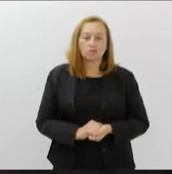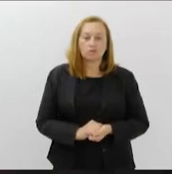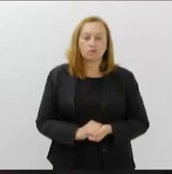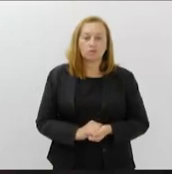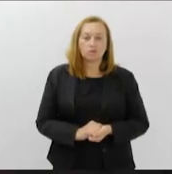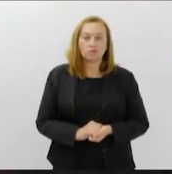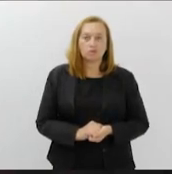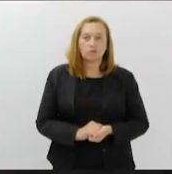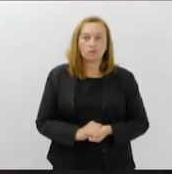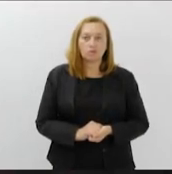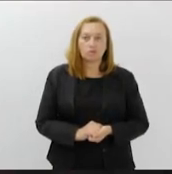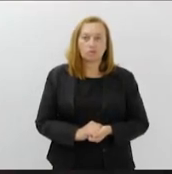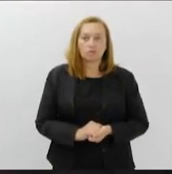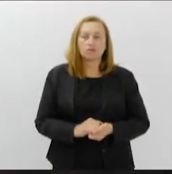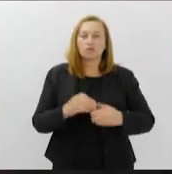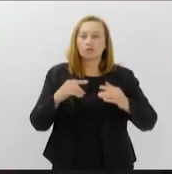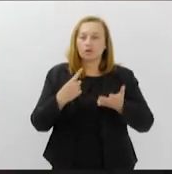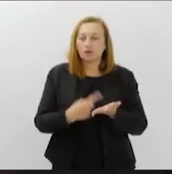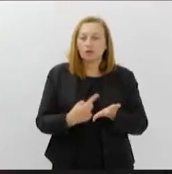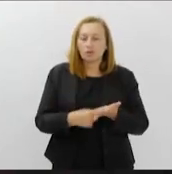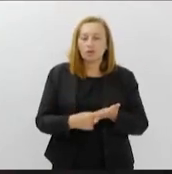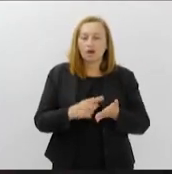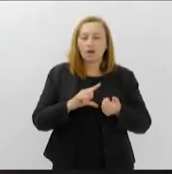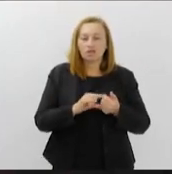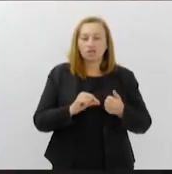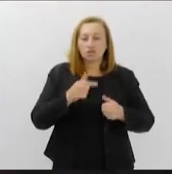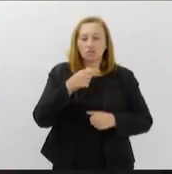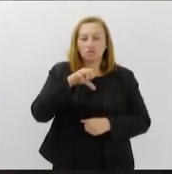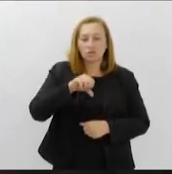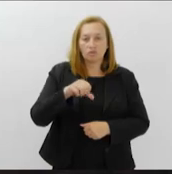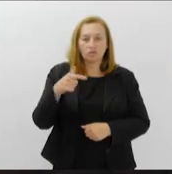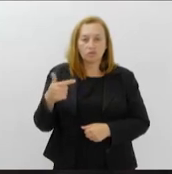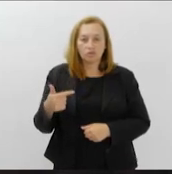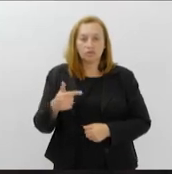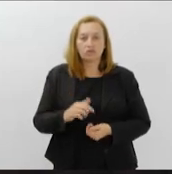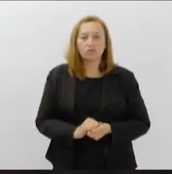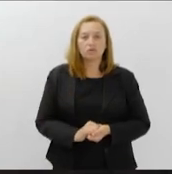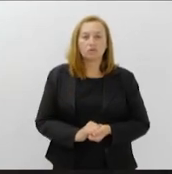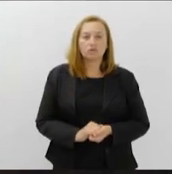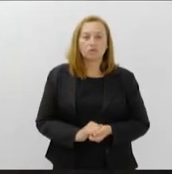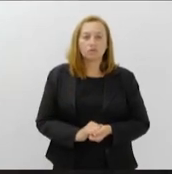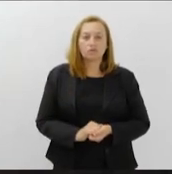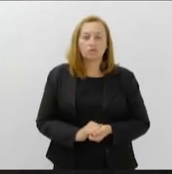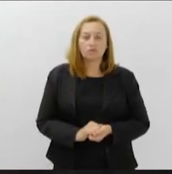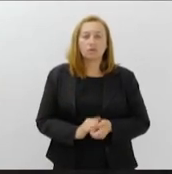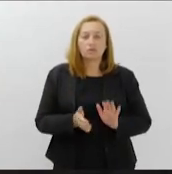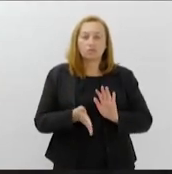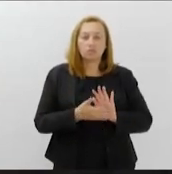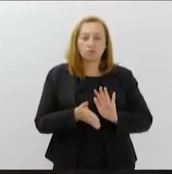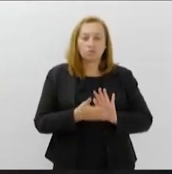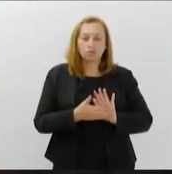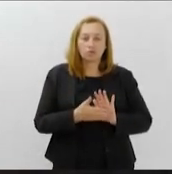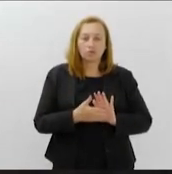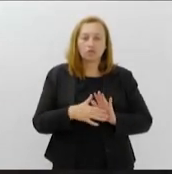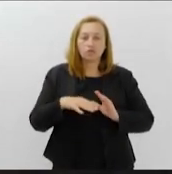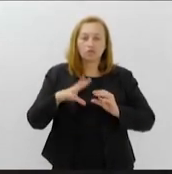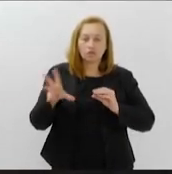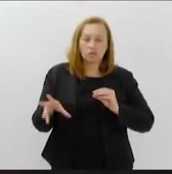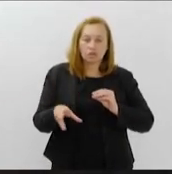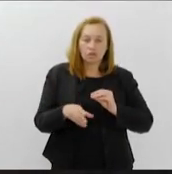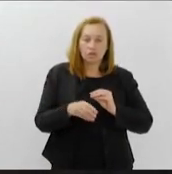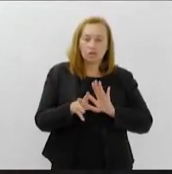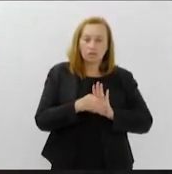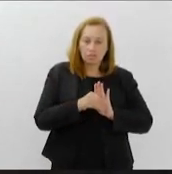sujeito às disposições especiais de acordo com o artigo 92 do Regimento Interno, proposta de emenda